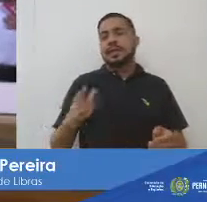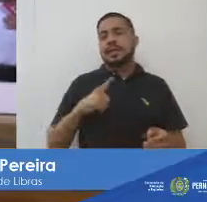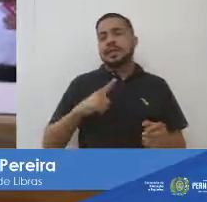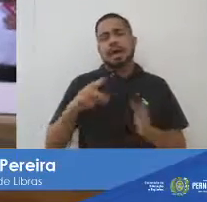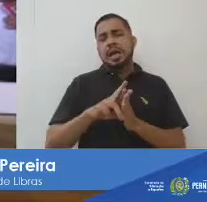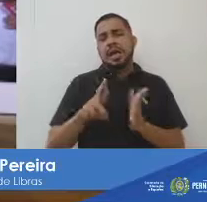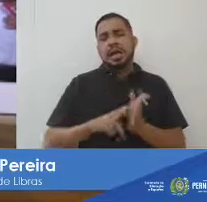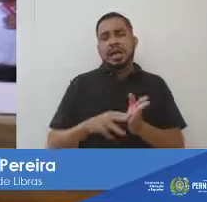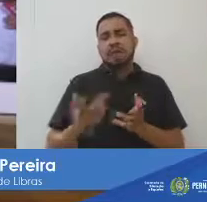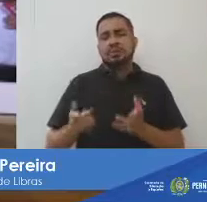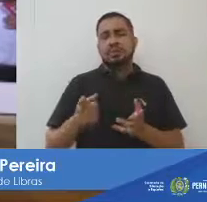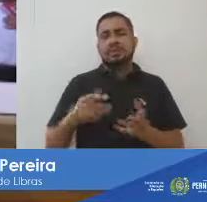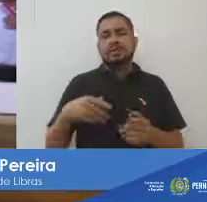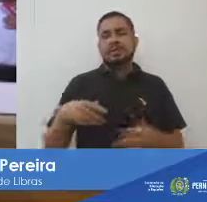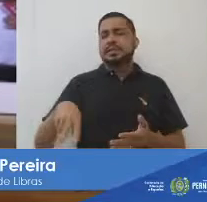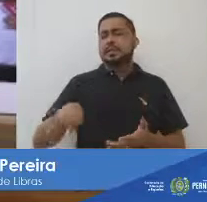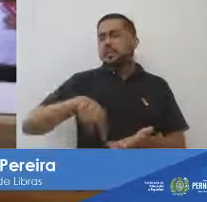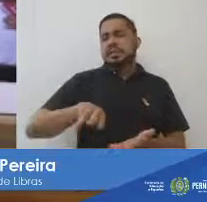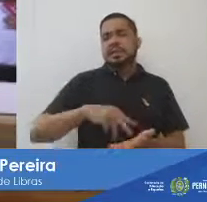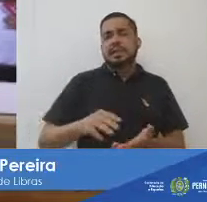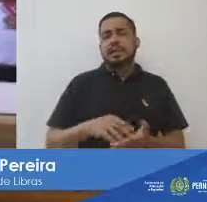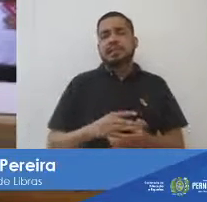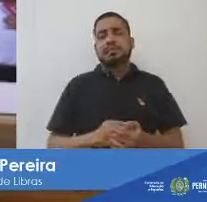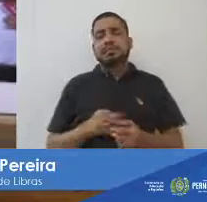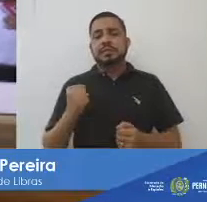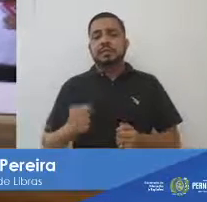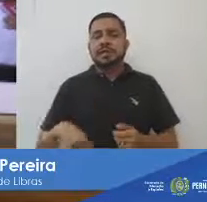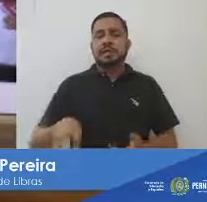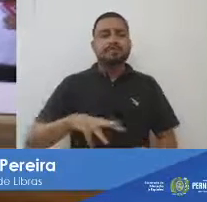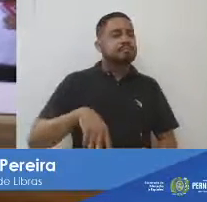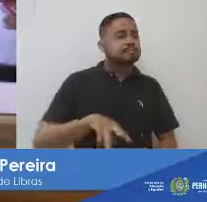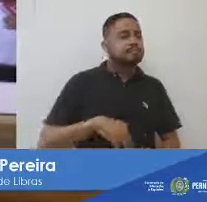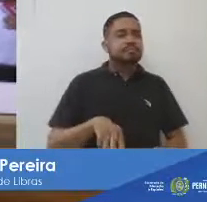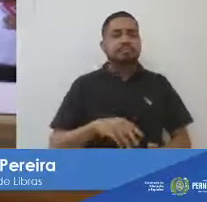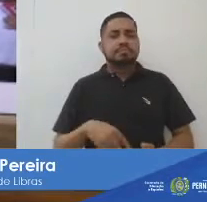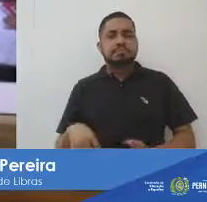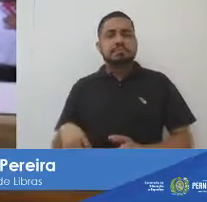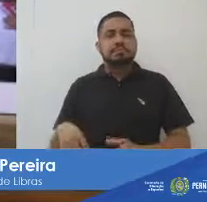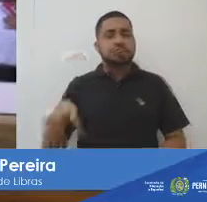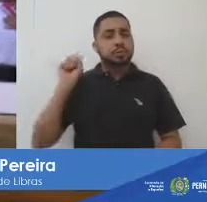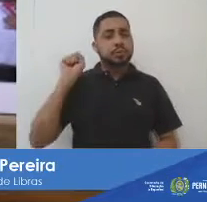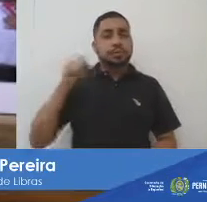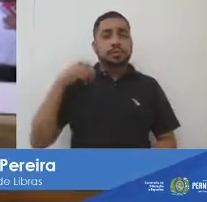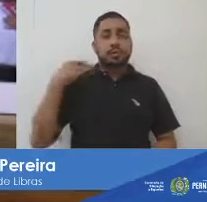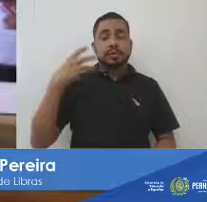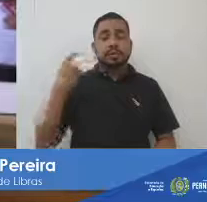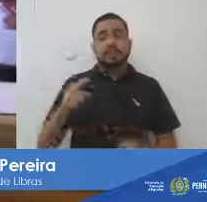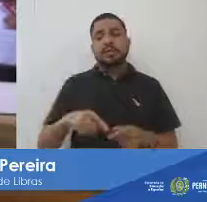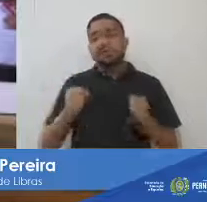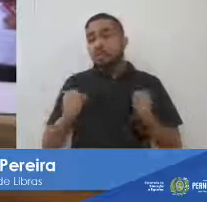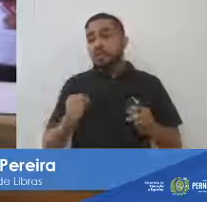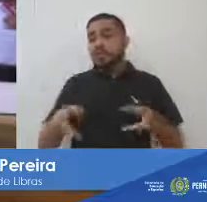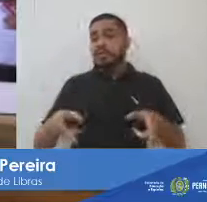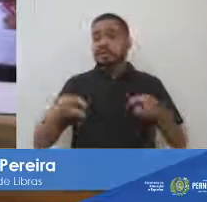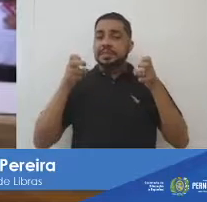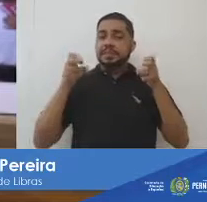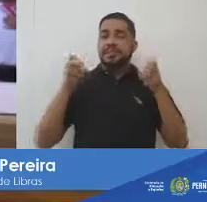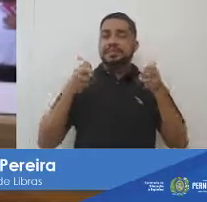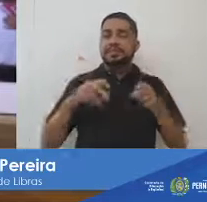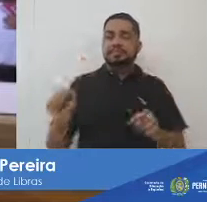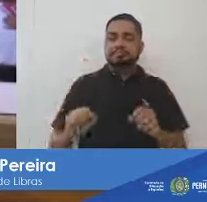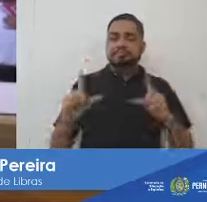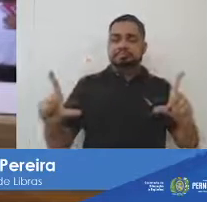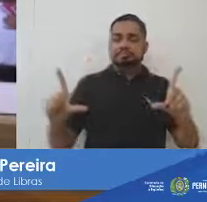dançar por dançar. Você passa num canto, está tocando a música, você está lá dançando. Então, a gente pode observar a figura